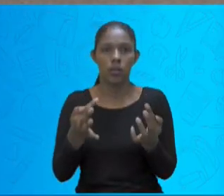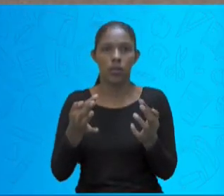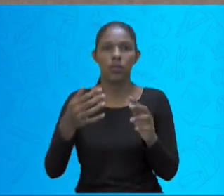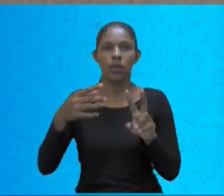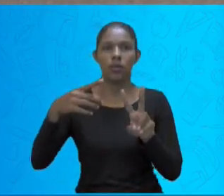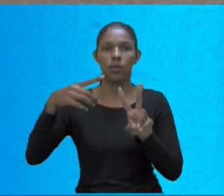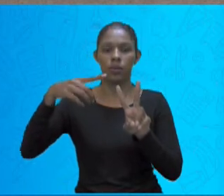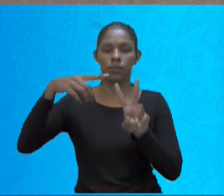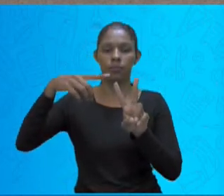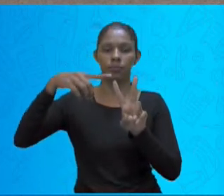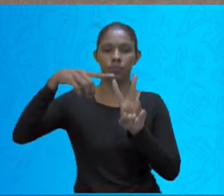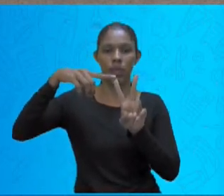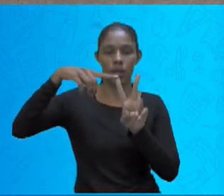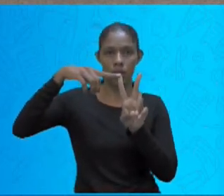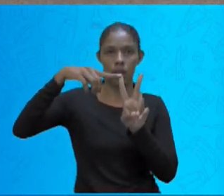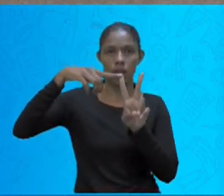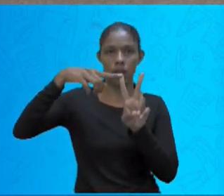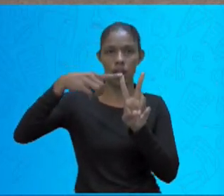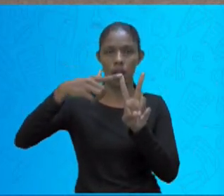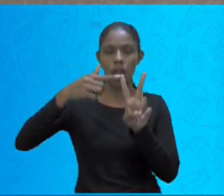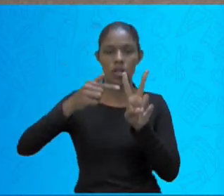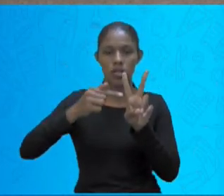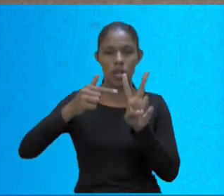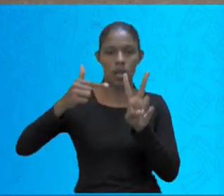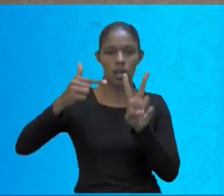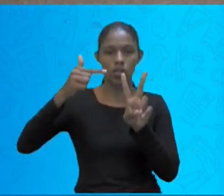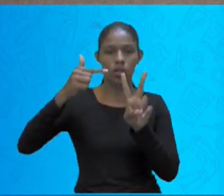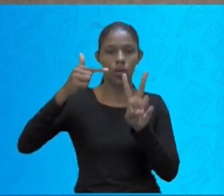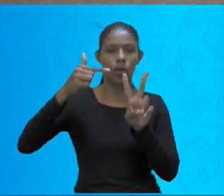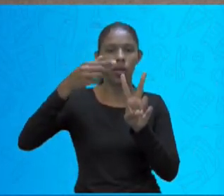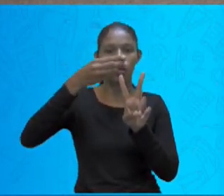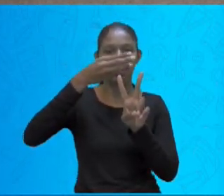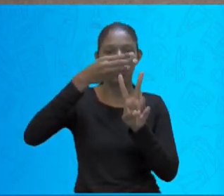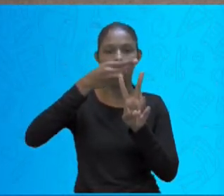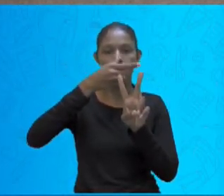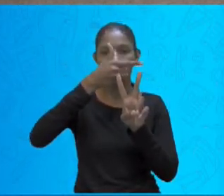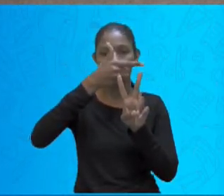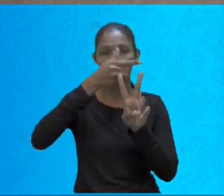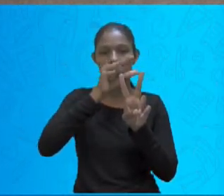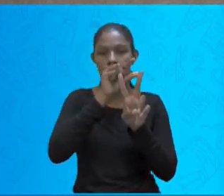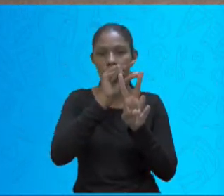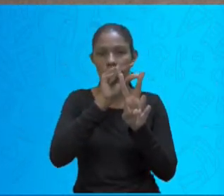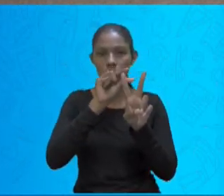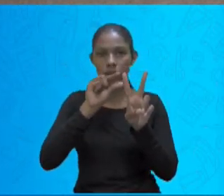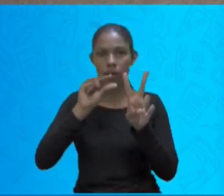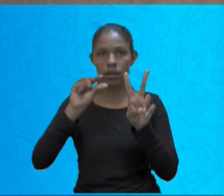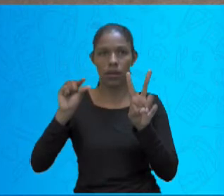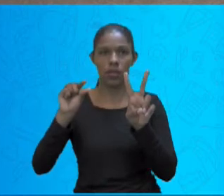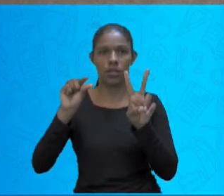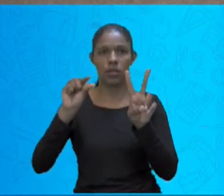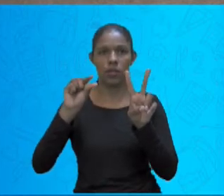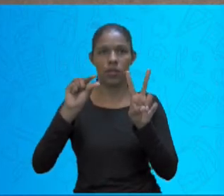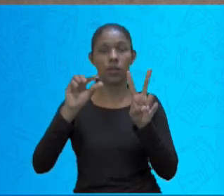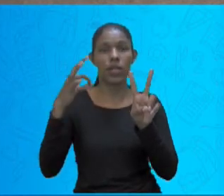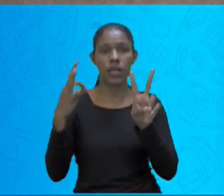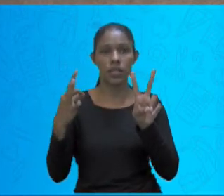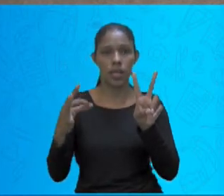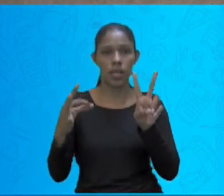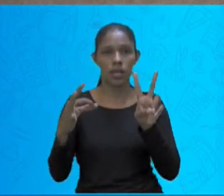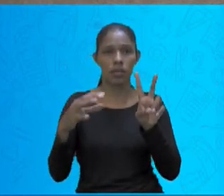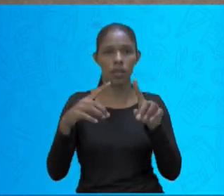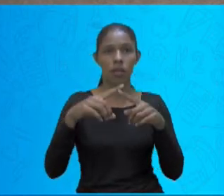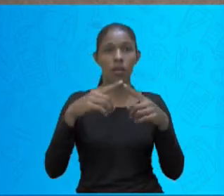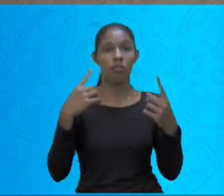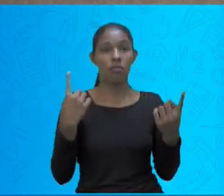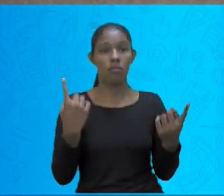bem. Mas aí, veja, esse 7 estava dentro desse índice aqui, ó, desse